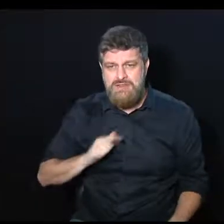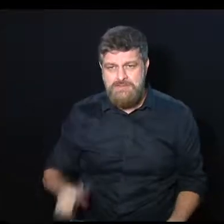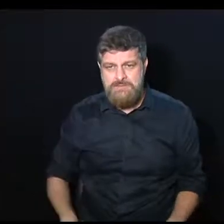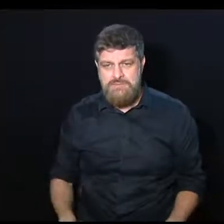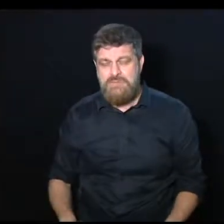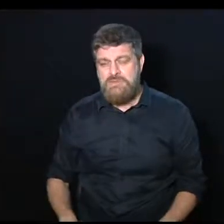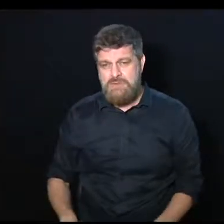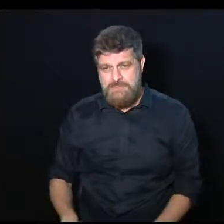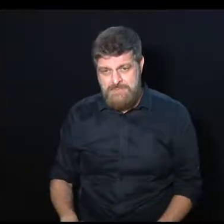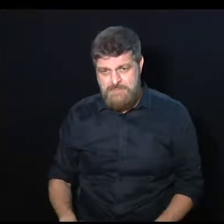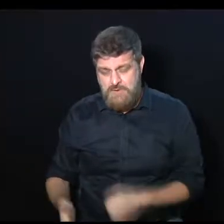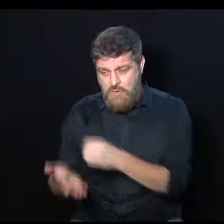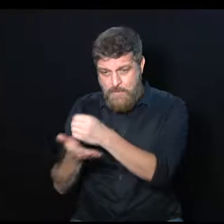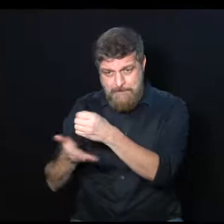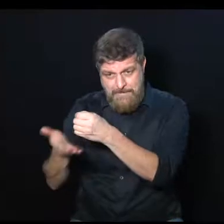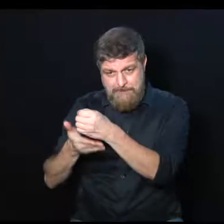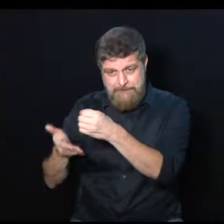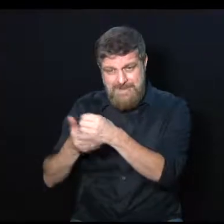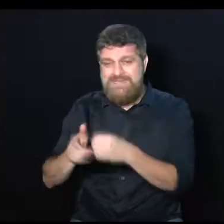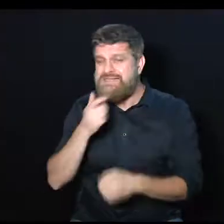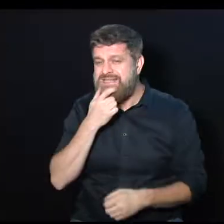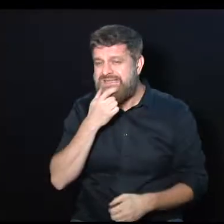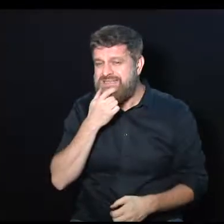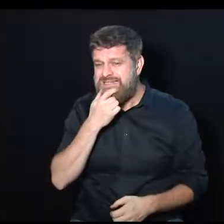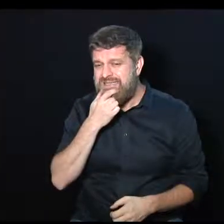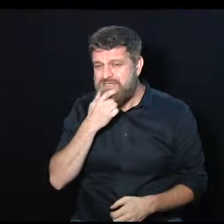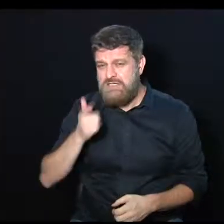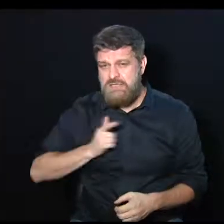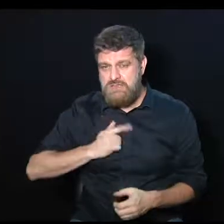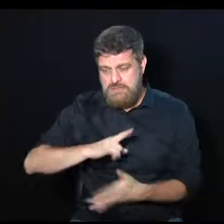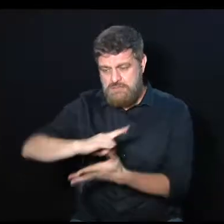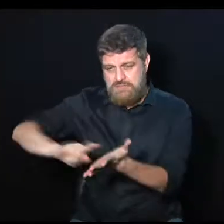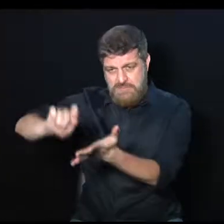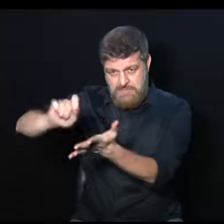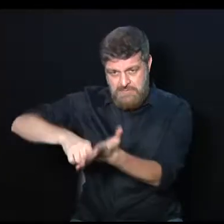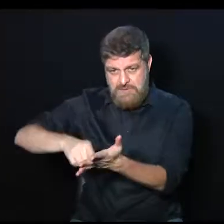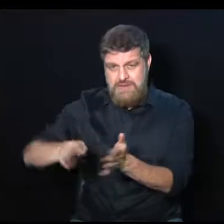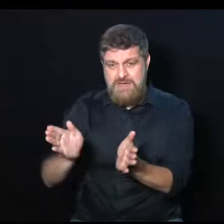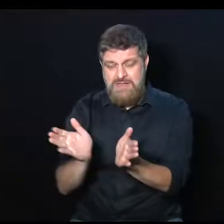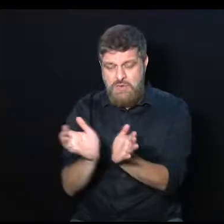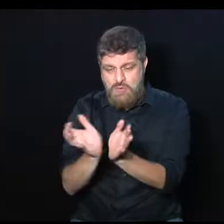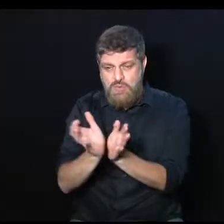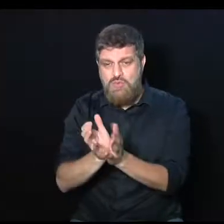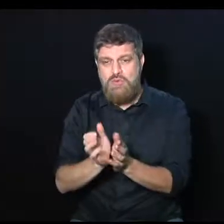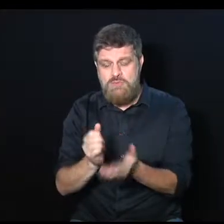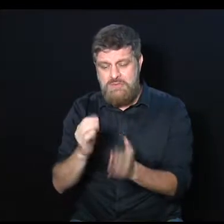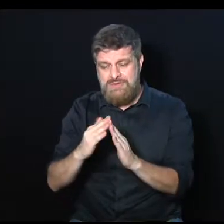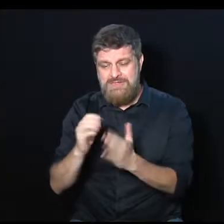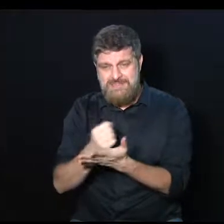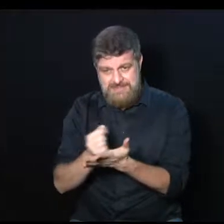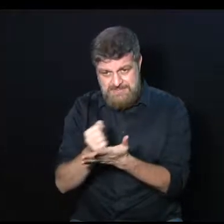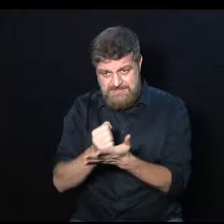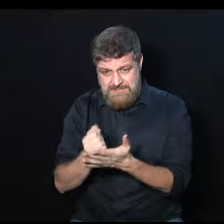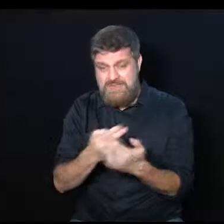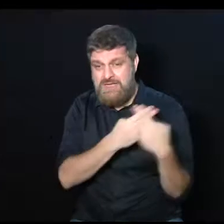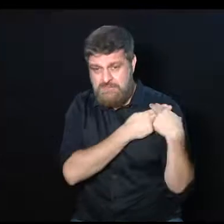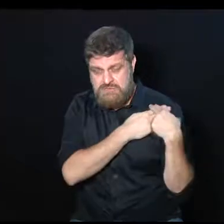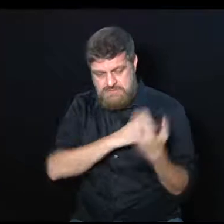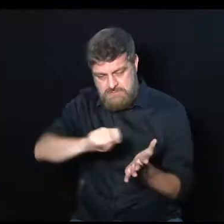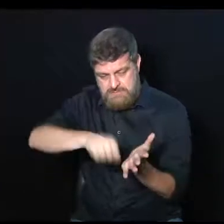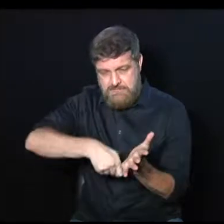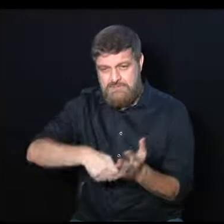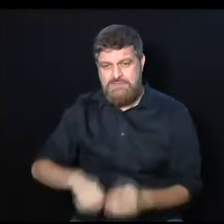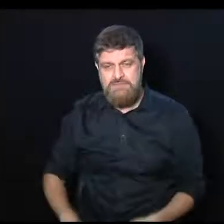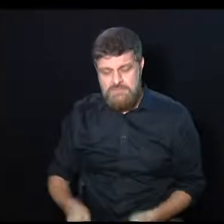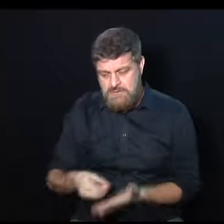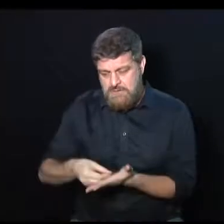ToxBase, que é uma base que é assinada pelo Ministério da Saúde, pela assistência farmacêutica e distribuída a todos os centros. Além disso, nós